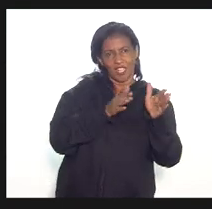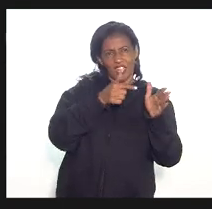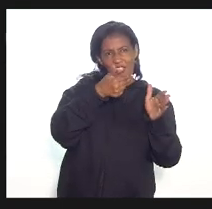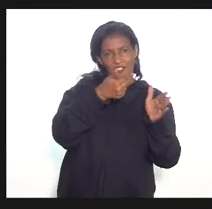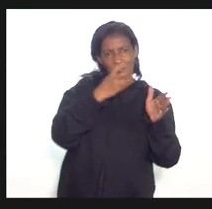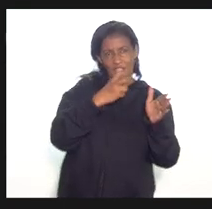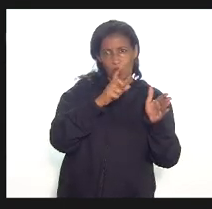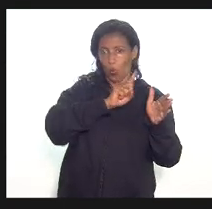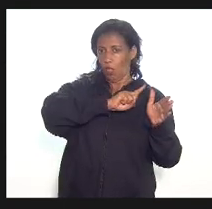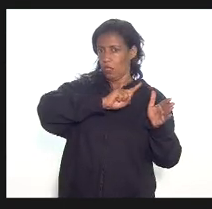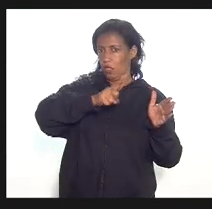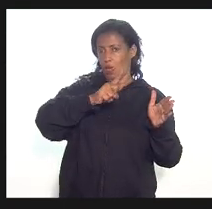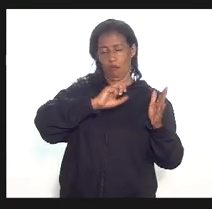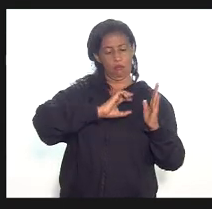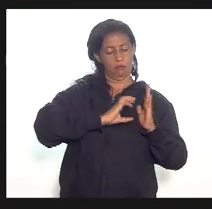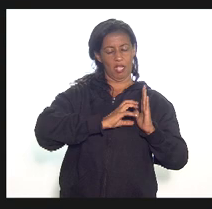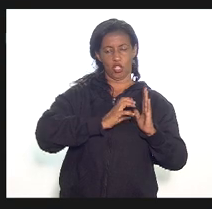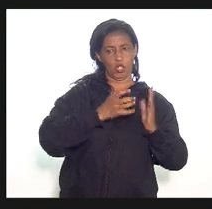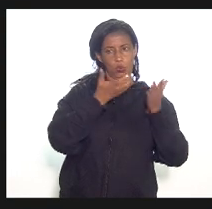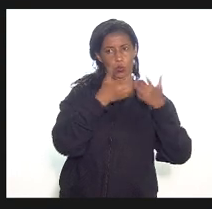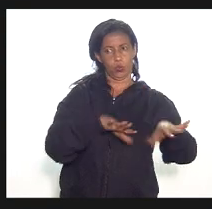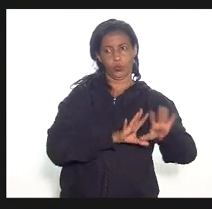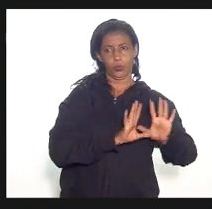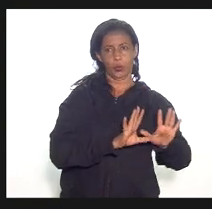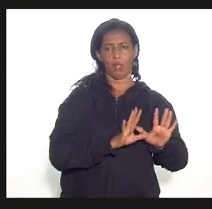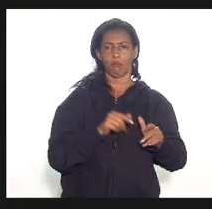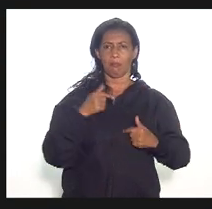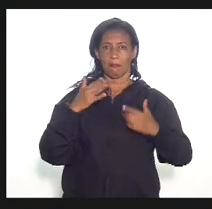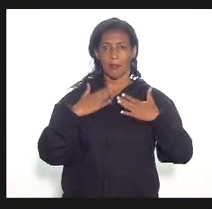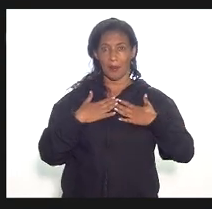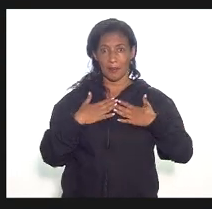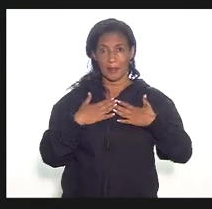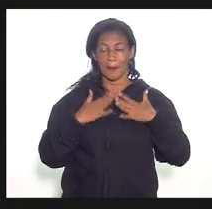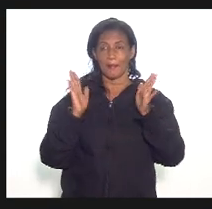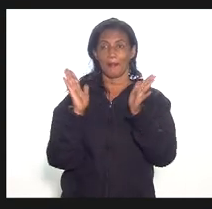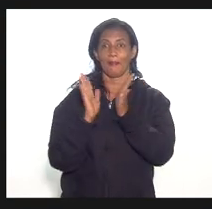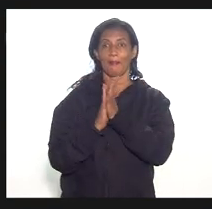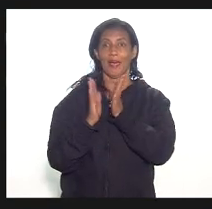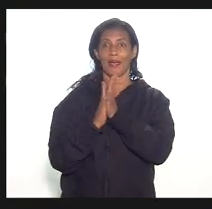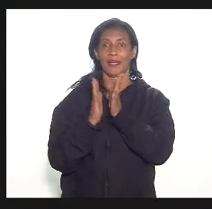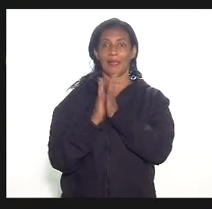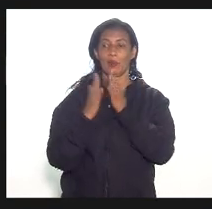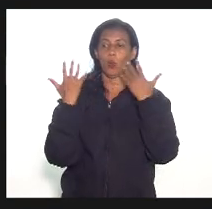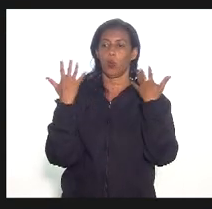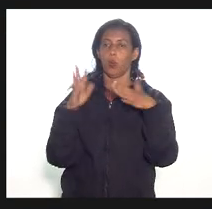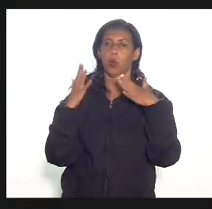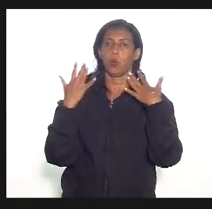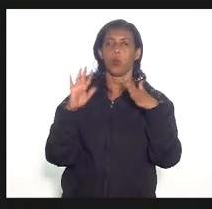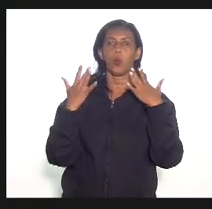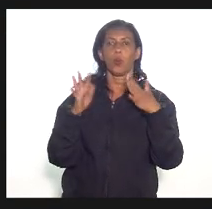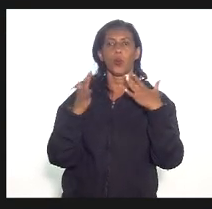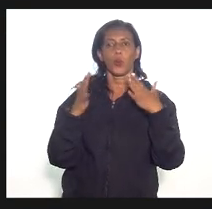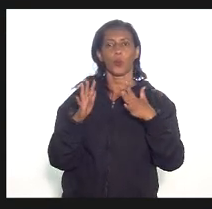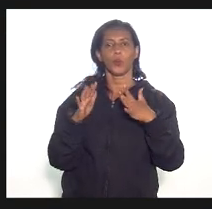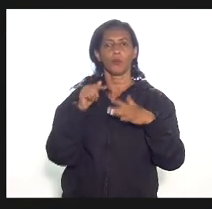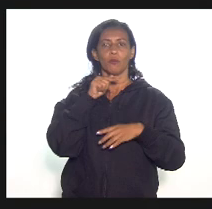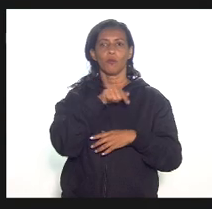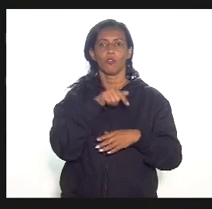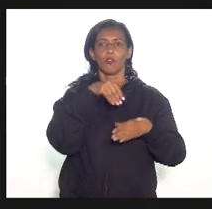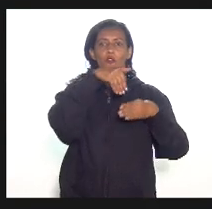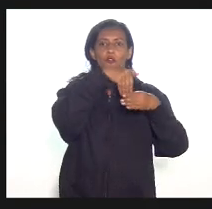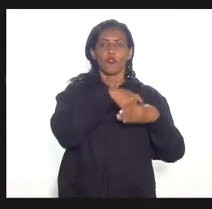aprovou já fica aqui os meus parabéns para essas pessoas esses deputados que votaram não